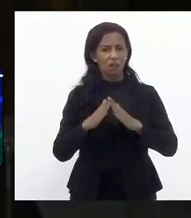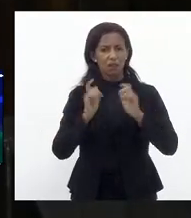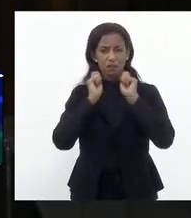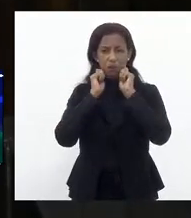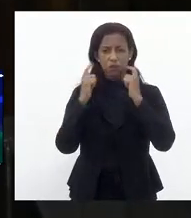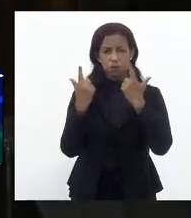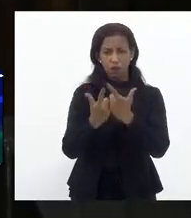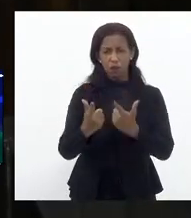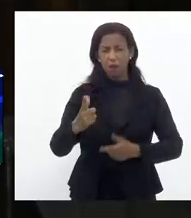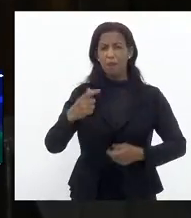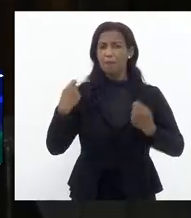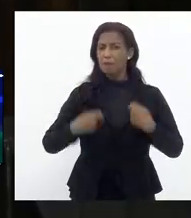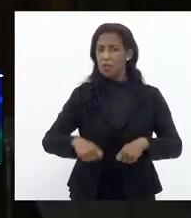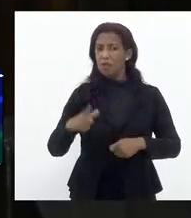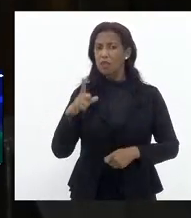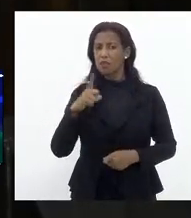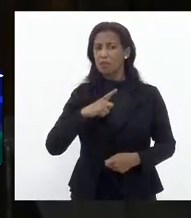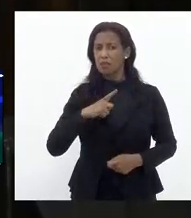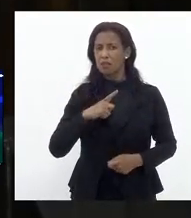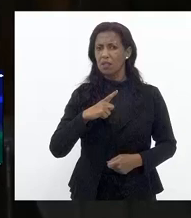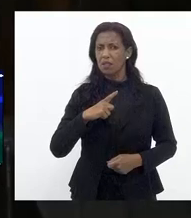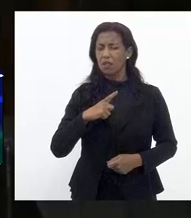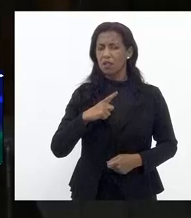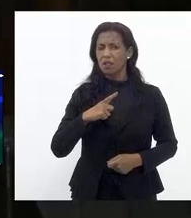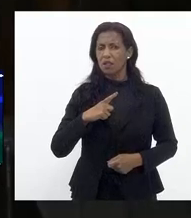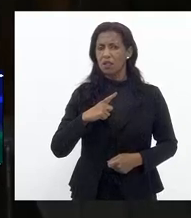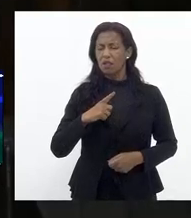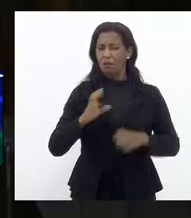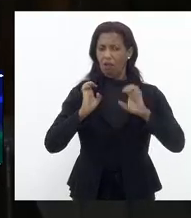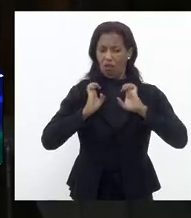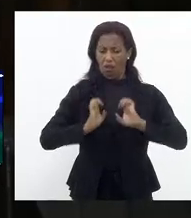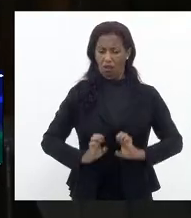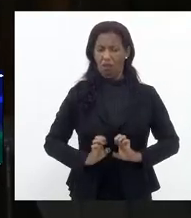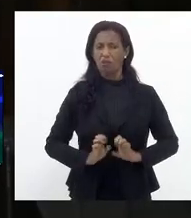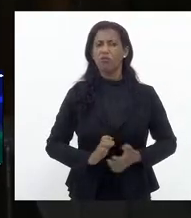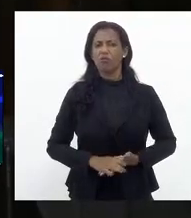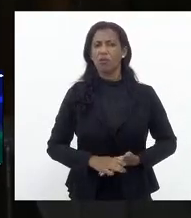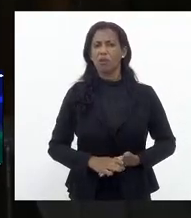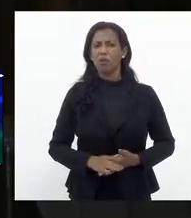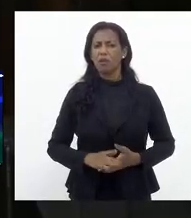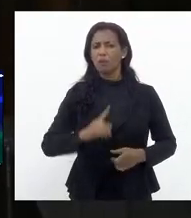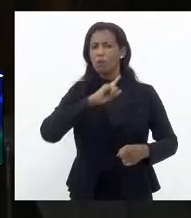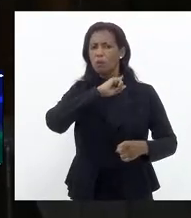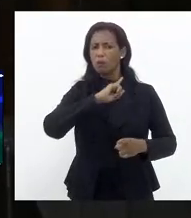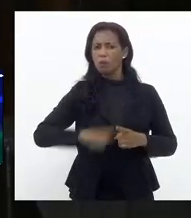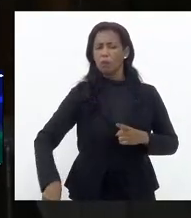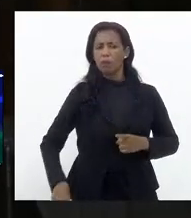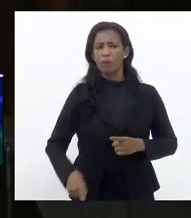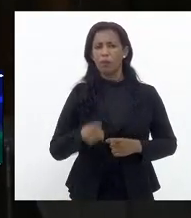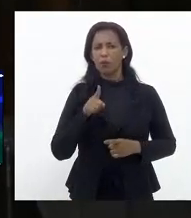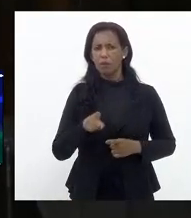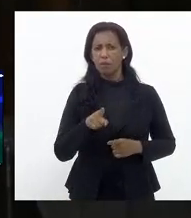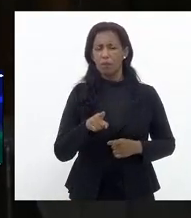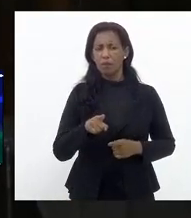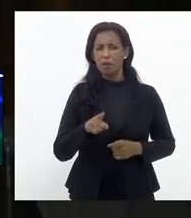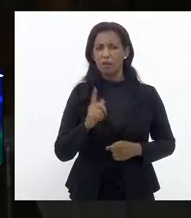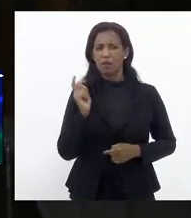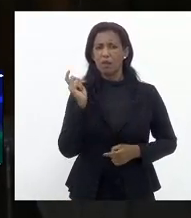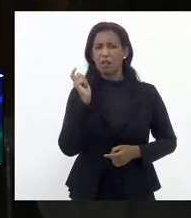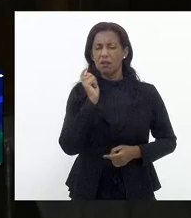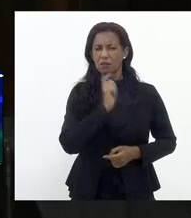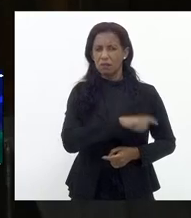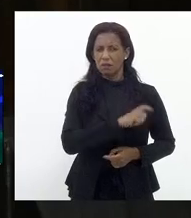que ter um mínimo de decência e barrar esse pacote de maldade. E